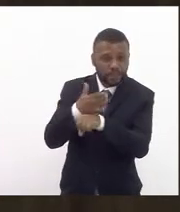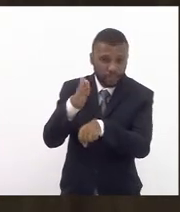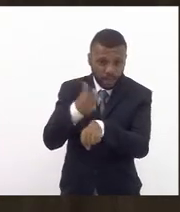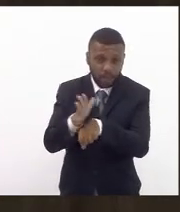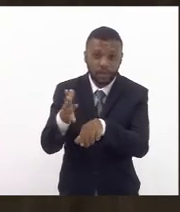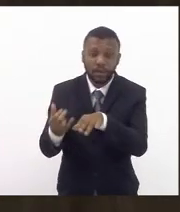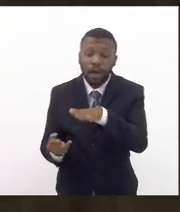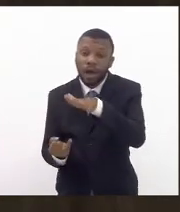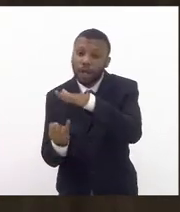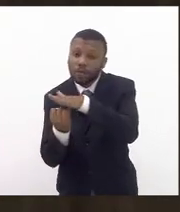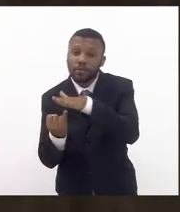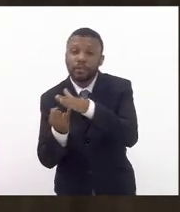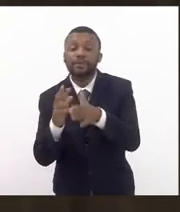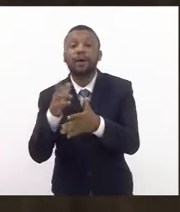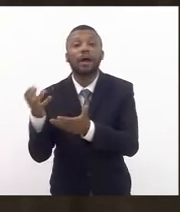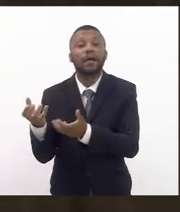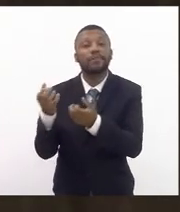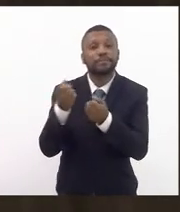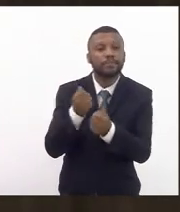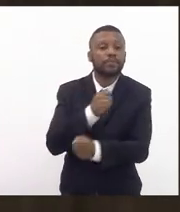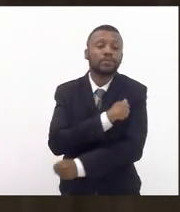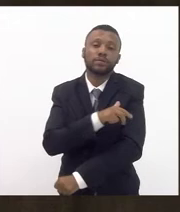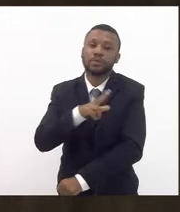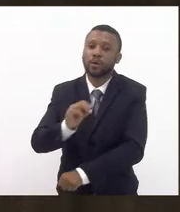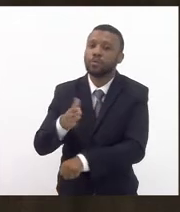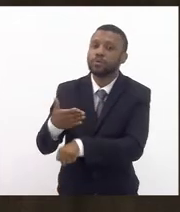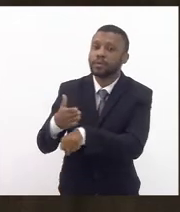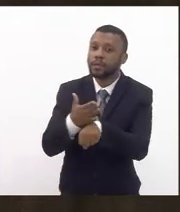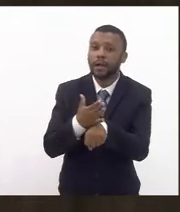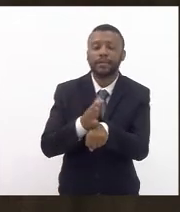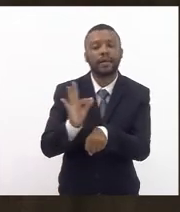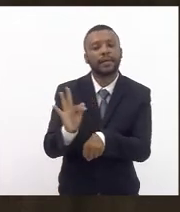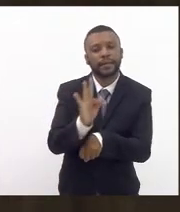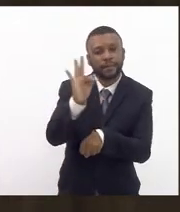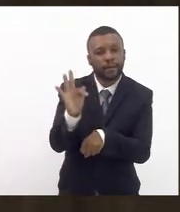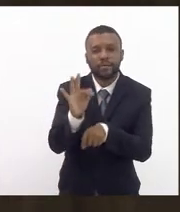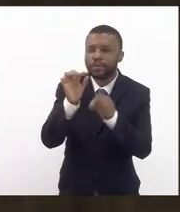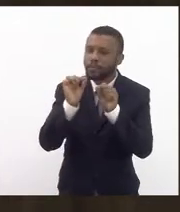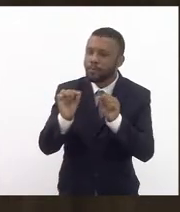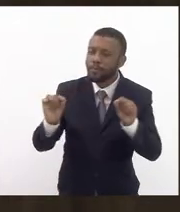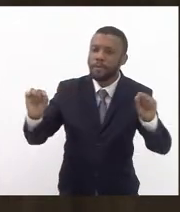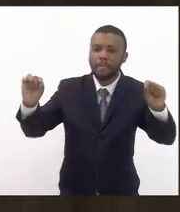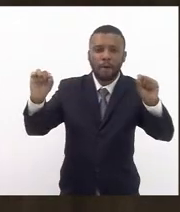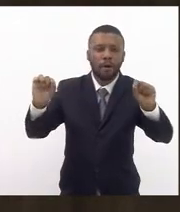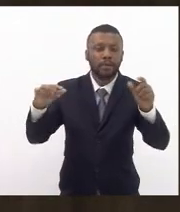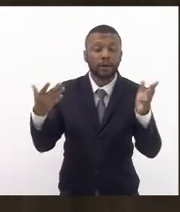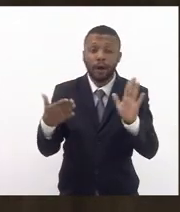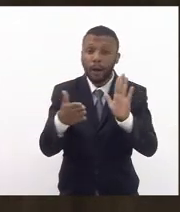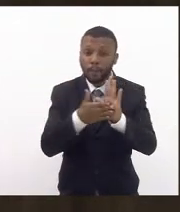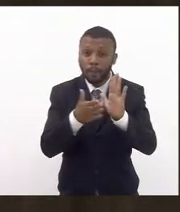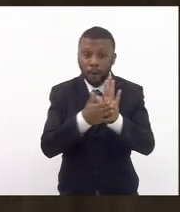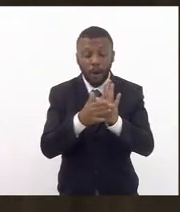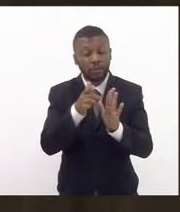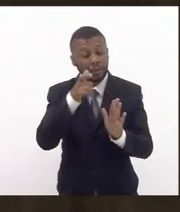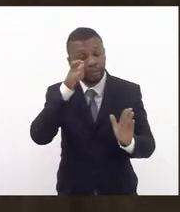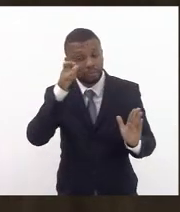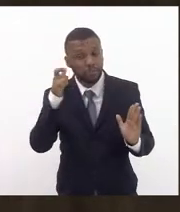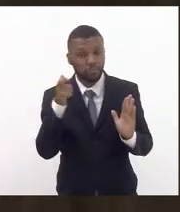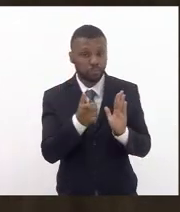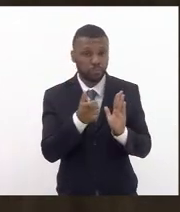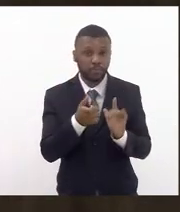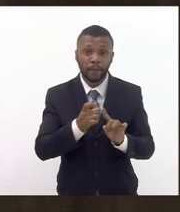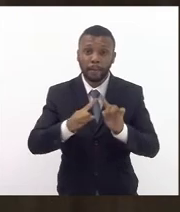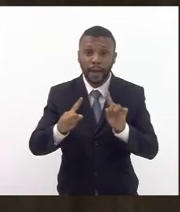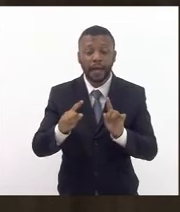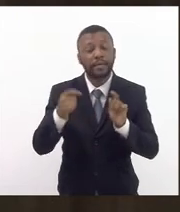vão receber os estudantes estagiários dessas faculdades, dessas instituições. Então, a proposta do Márcio Canella é muito interessante, mas eu